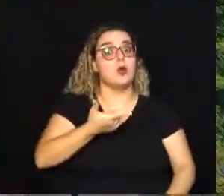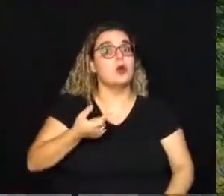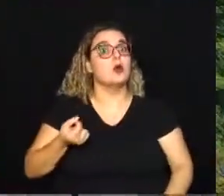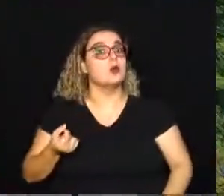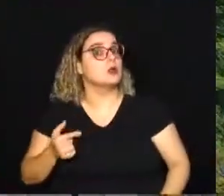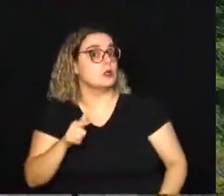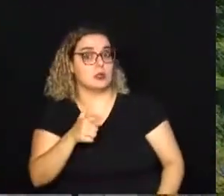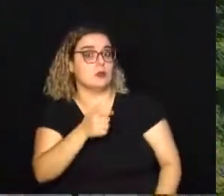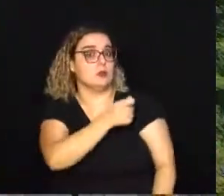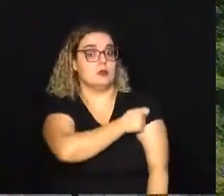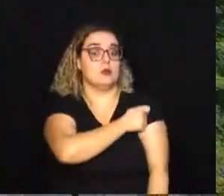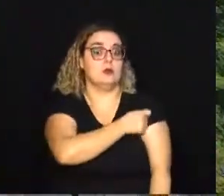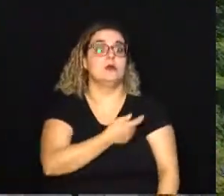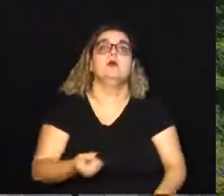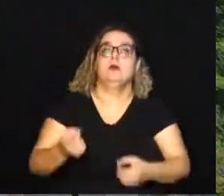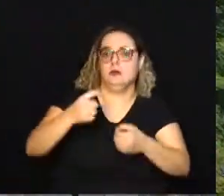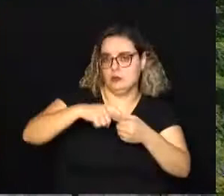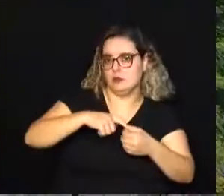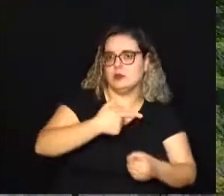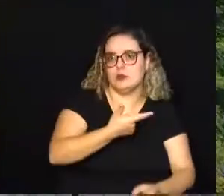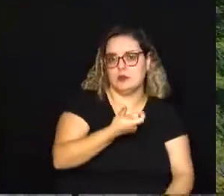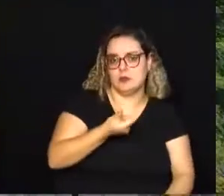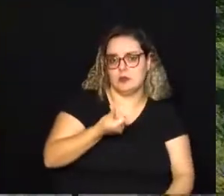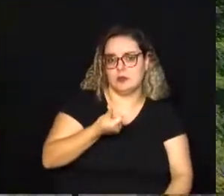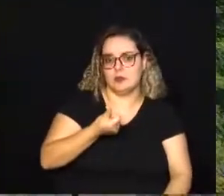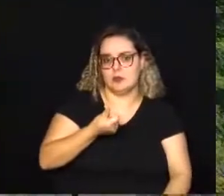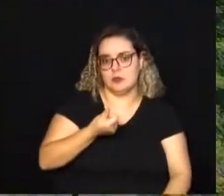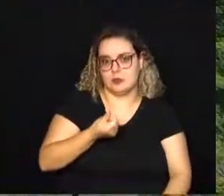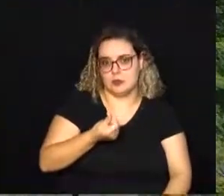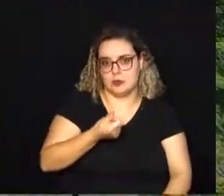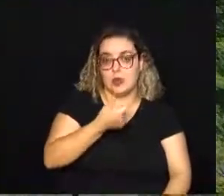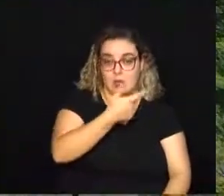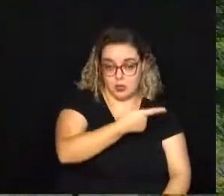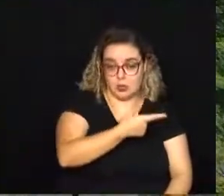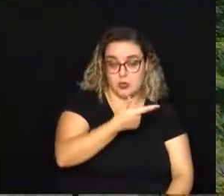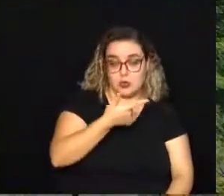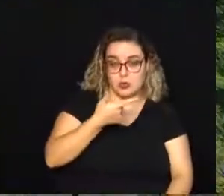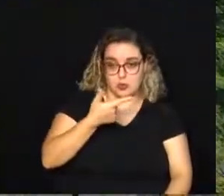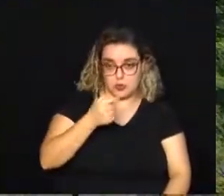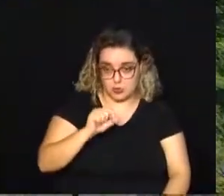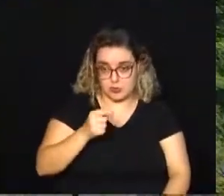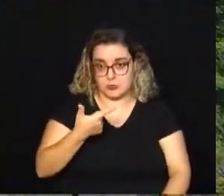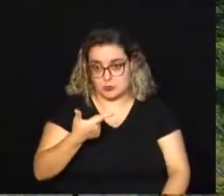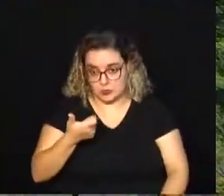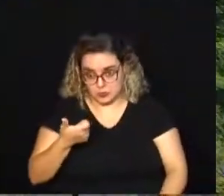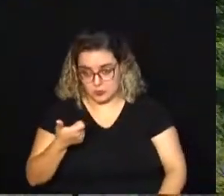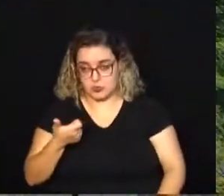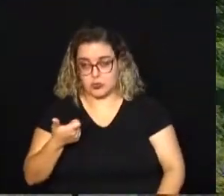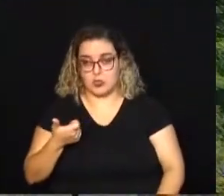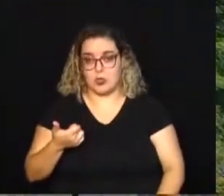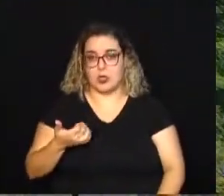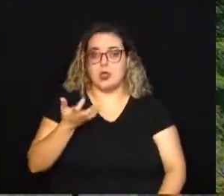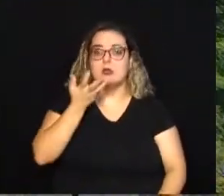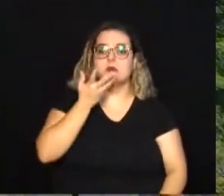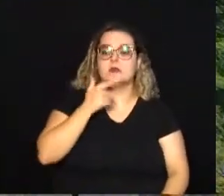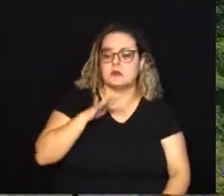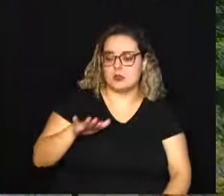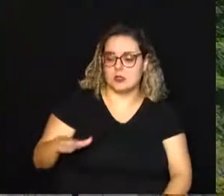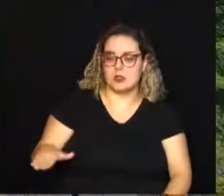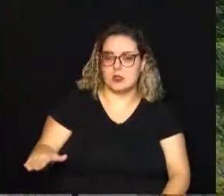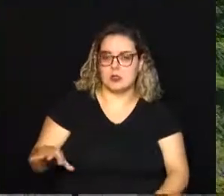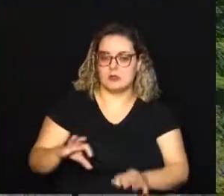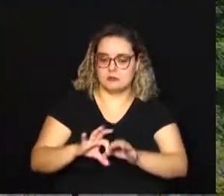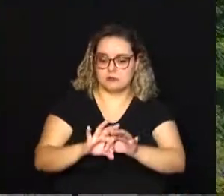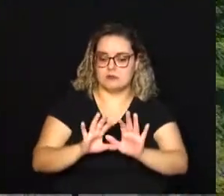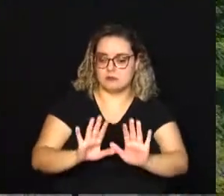Então, 2021 a gente voltaria, né? Em março de 2021 voltaria. Então, assim, essa criança vai ser deixada ali. E